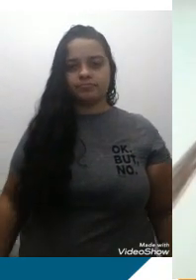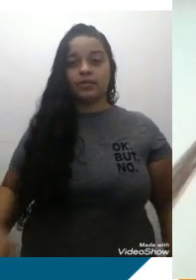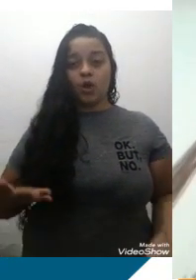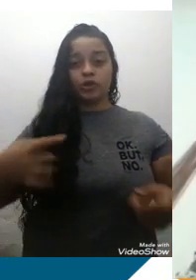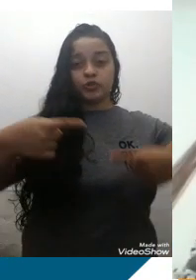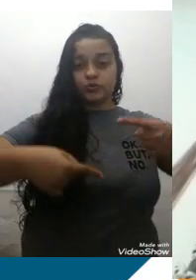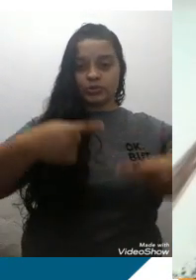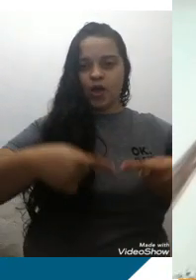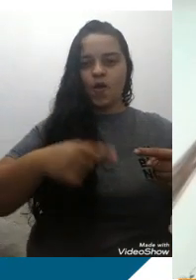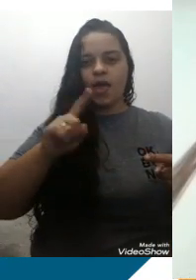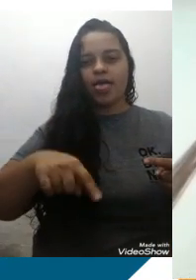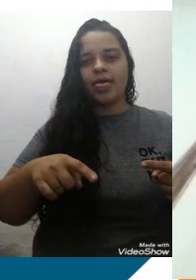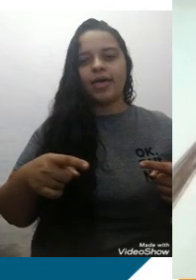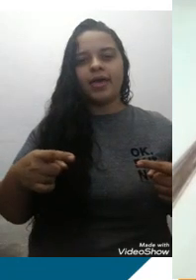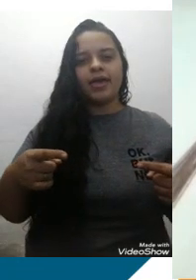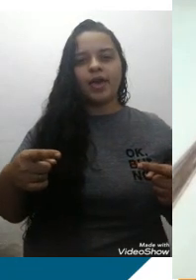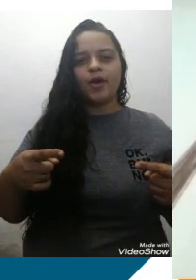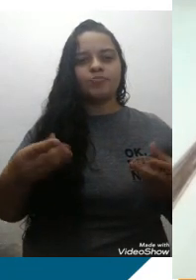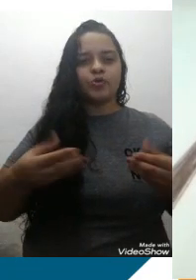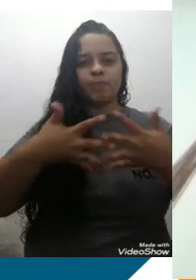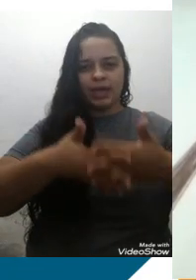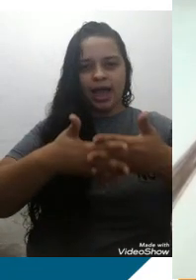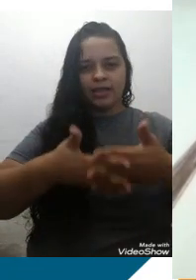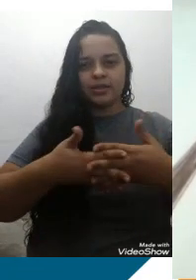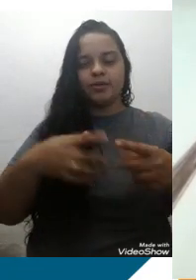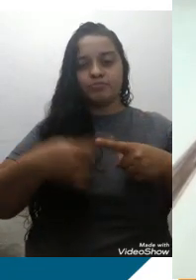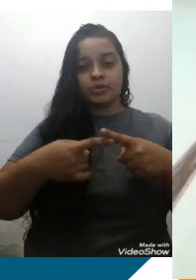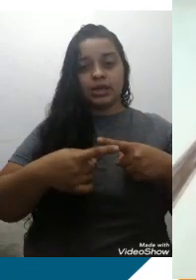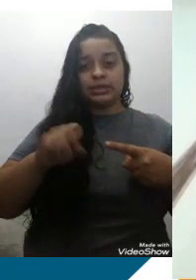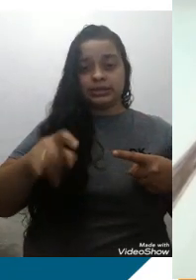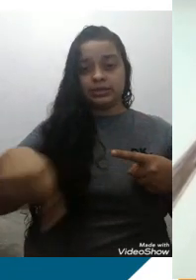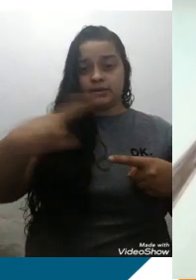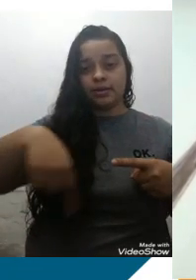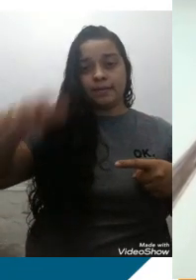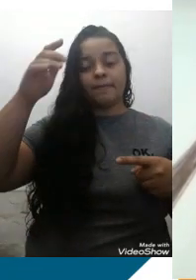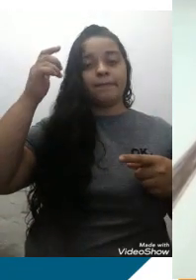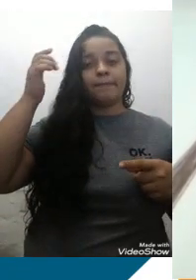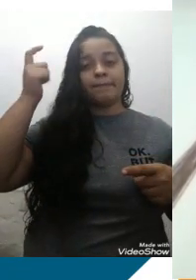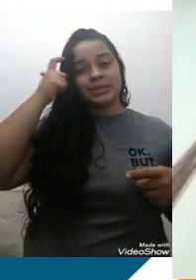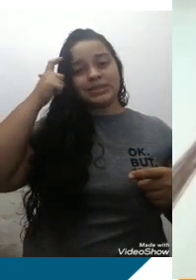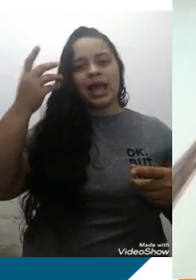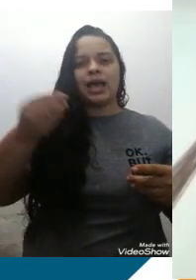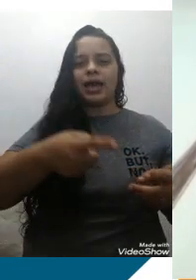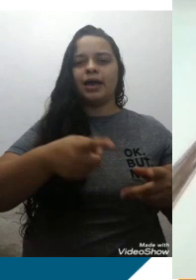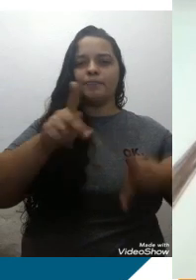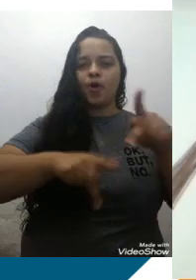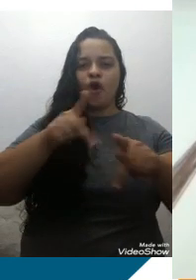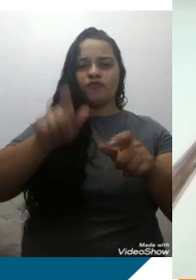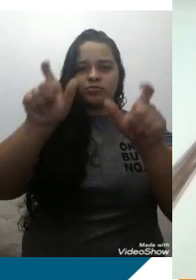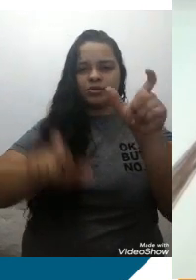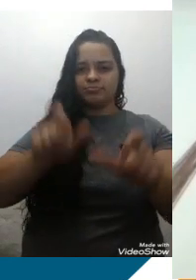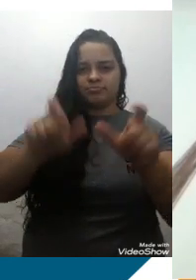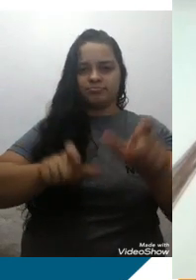A discussão a respeito do uso de conceitos ela é sempre uma discussão complicada, né? Porque se a gente for pensar em termos dos povos que viviam no continente americano,